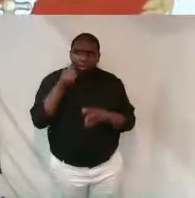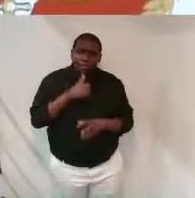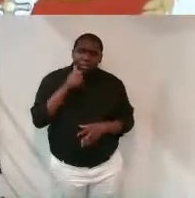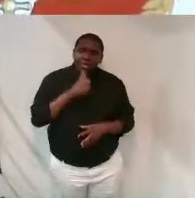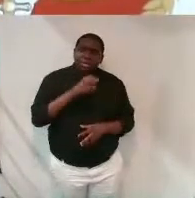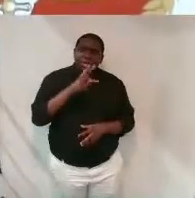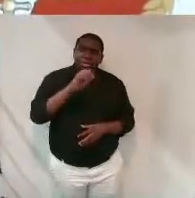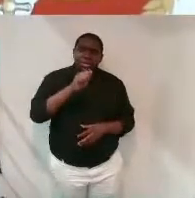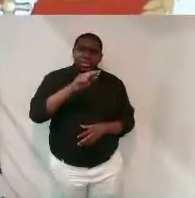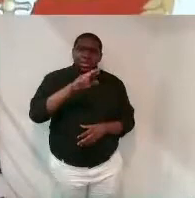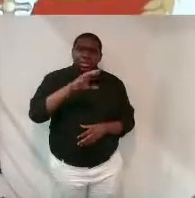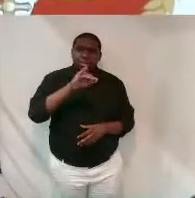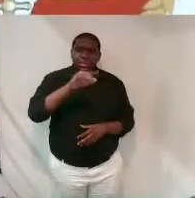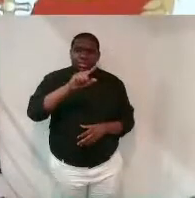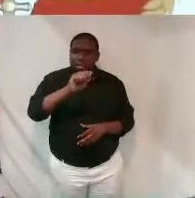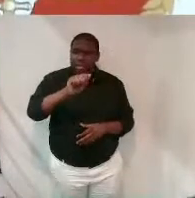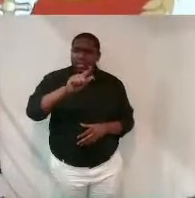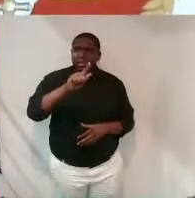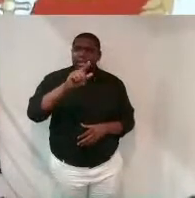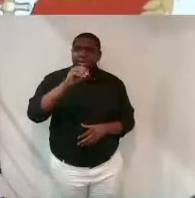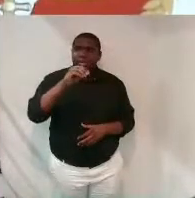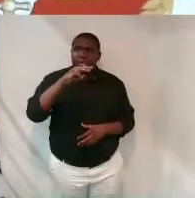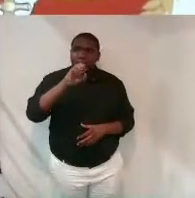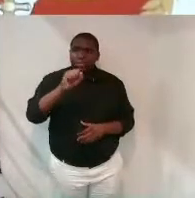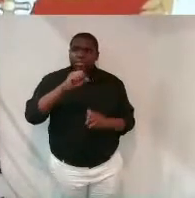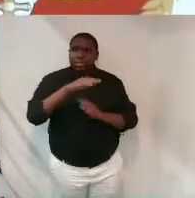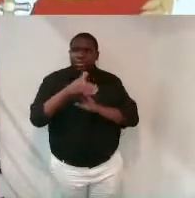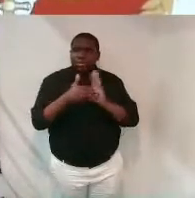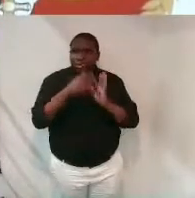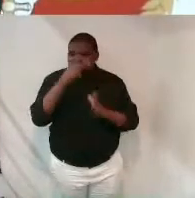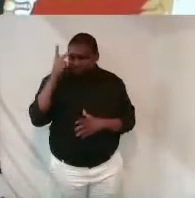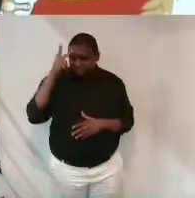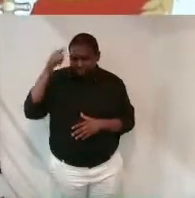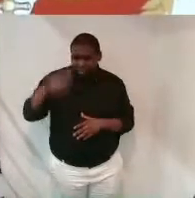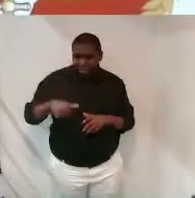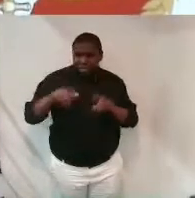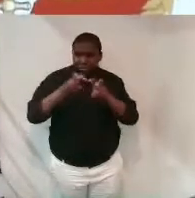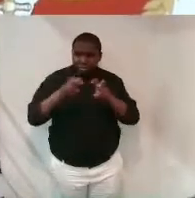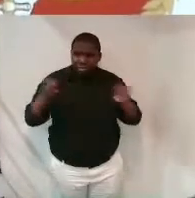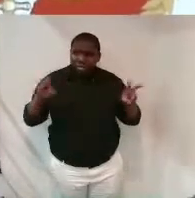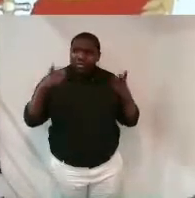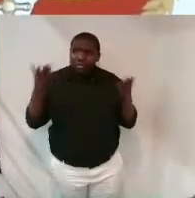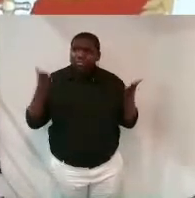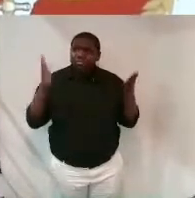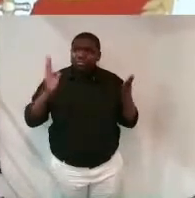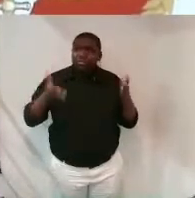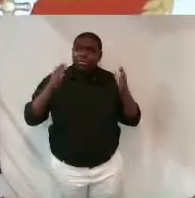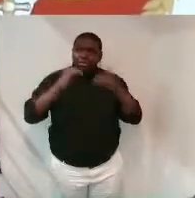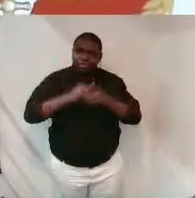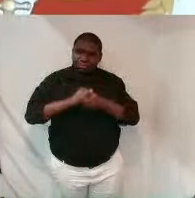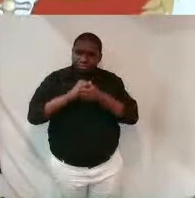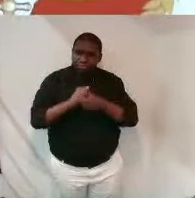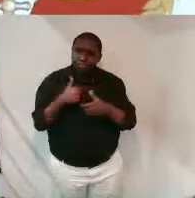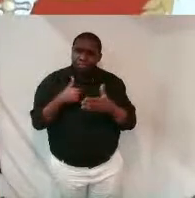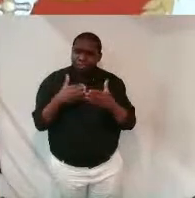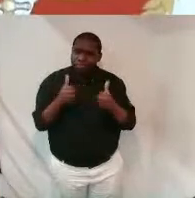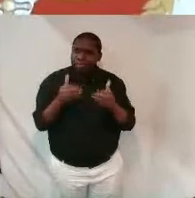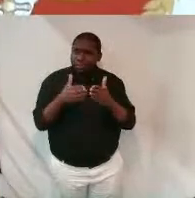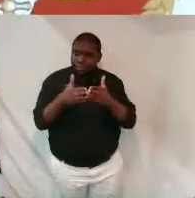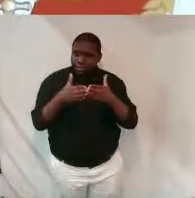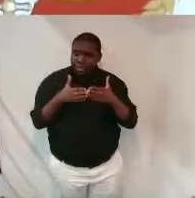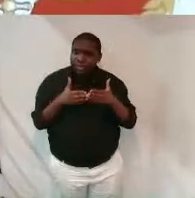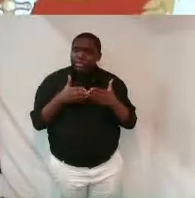Gomes, todos os colegas da mesa. Né? E, feitos esses cumprimentos, eu peço licença para